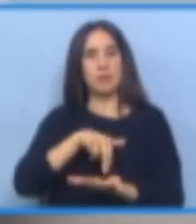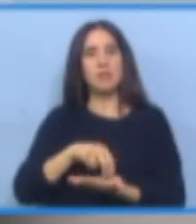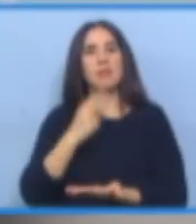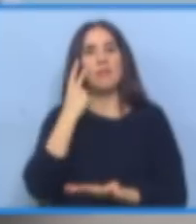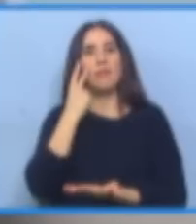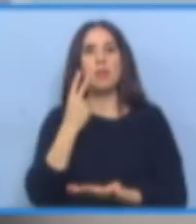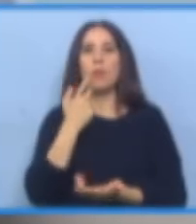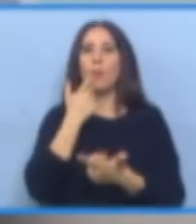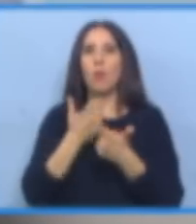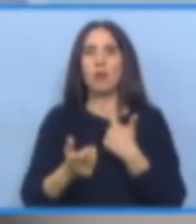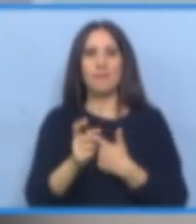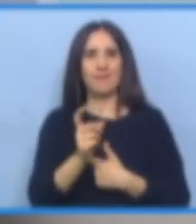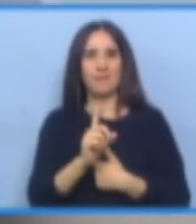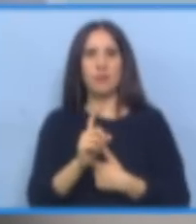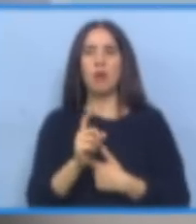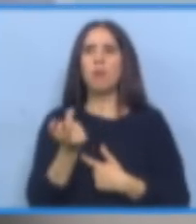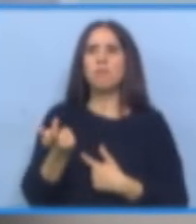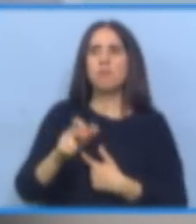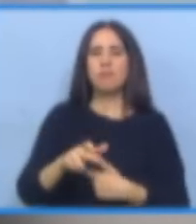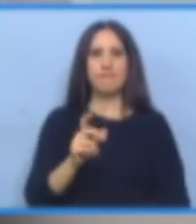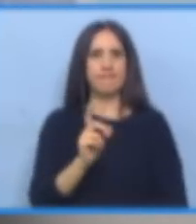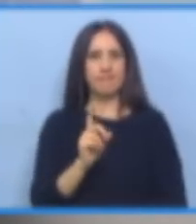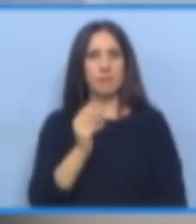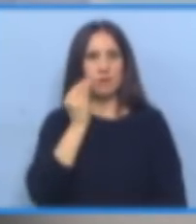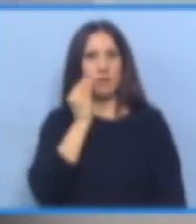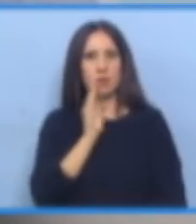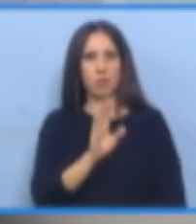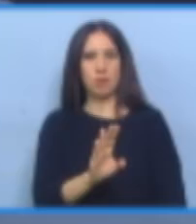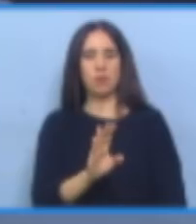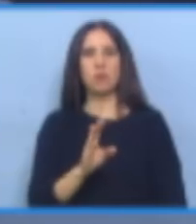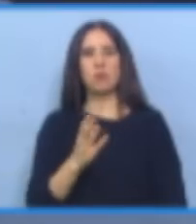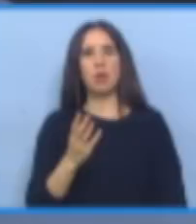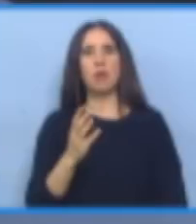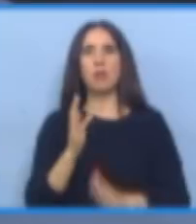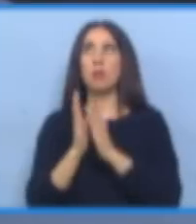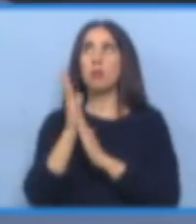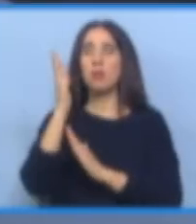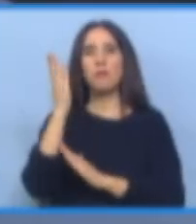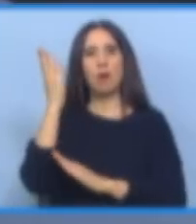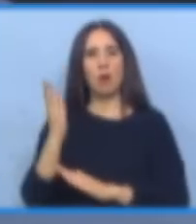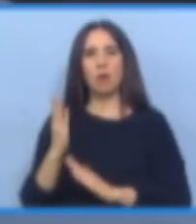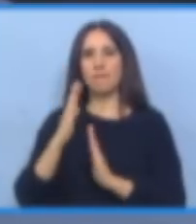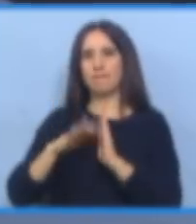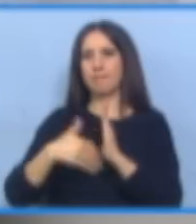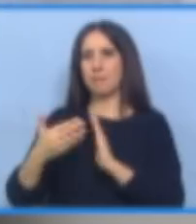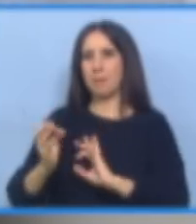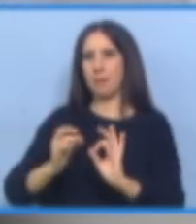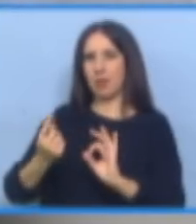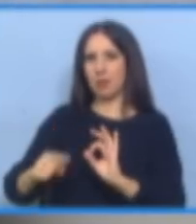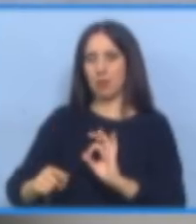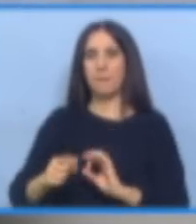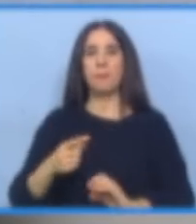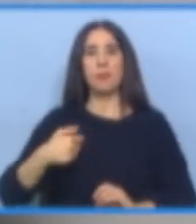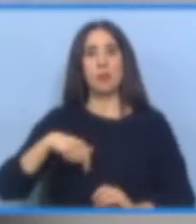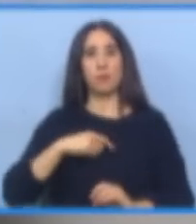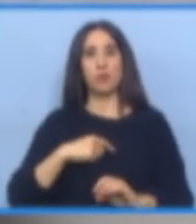não surge do acaso, do acidente, mas faz parte do projeto divino de Deus. E depois desenvolve a sua mensagem